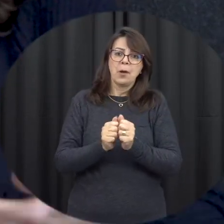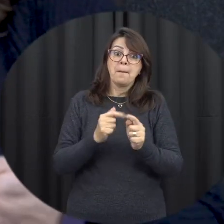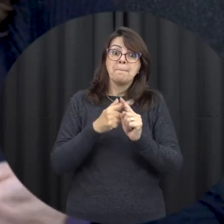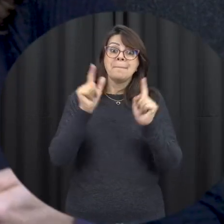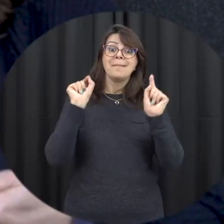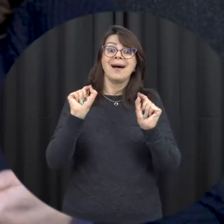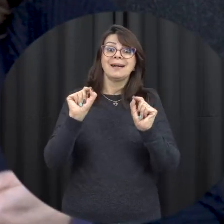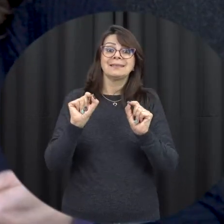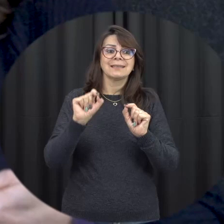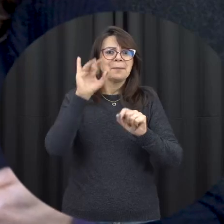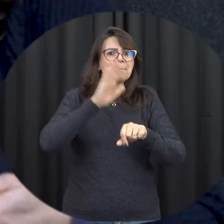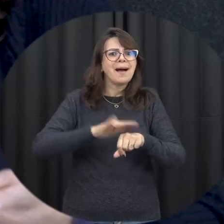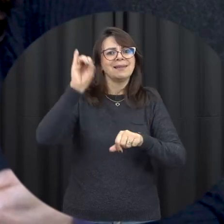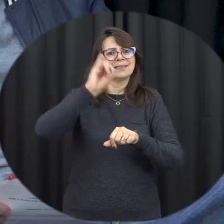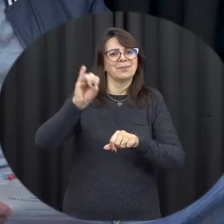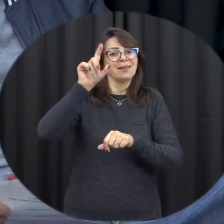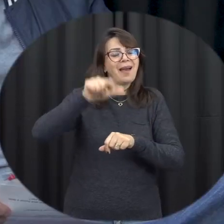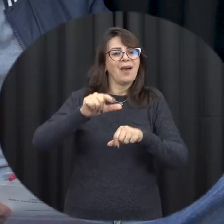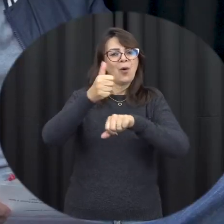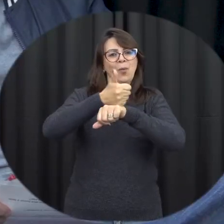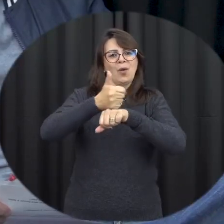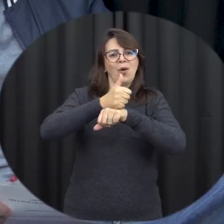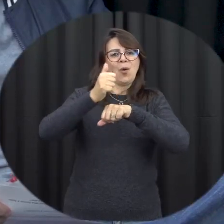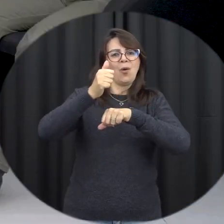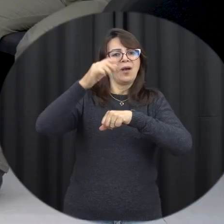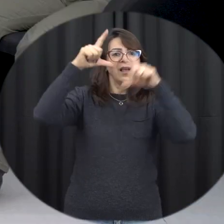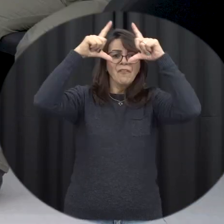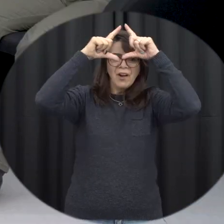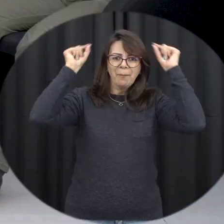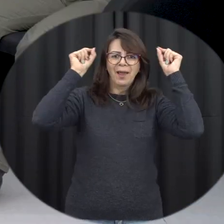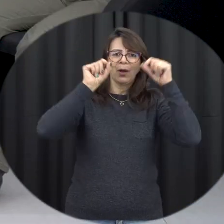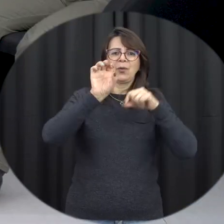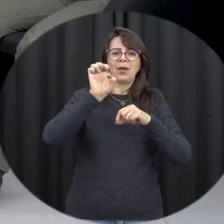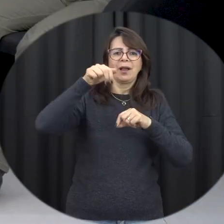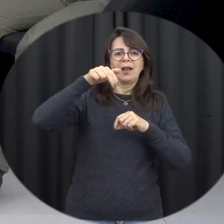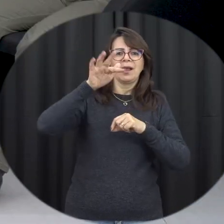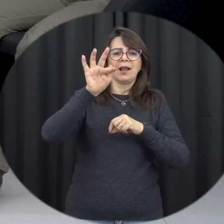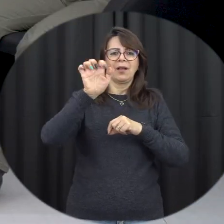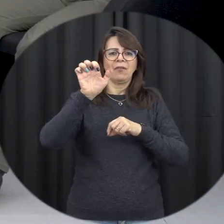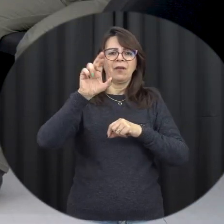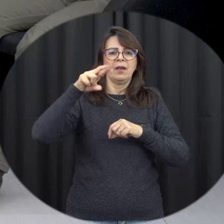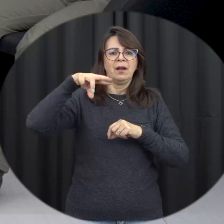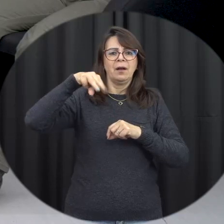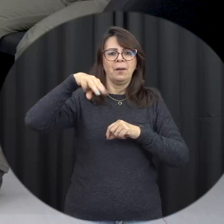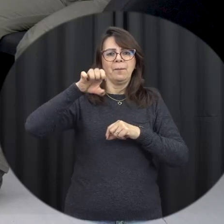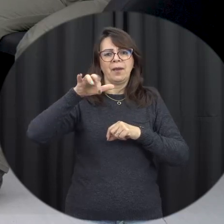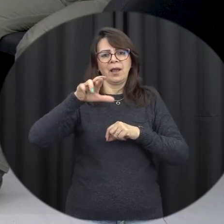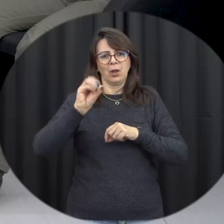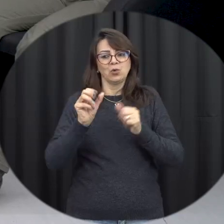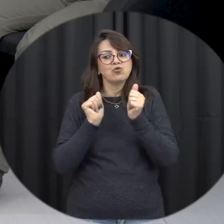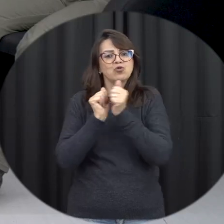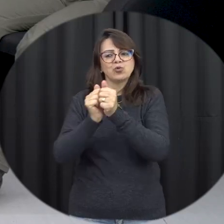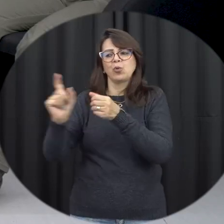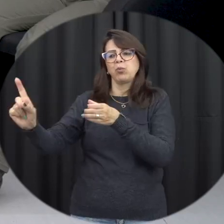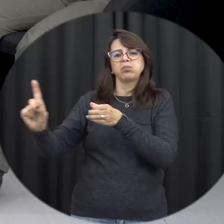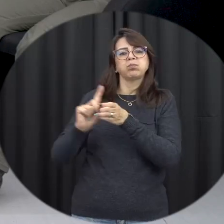mas quem tinha o protagonismo era o enfermeiro. Contato maior com o paciente. Claro, isso era com o paciente. Já as outras